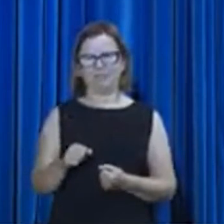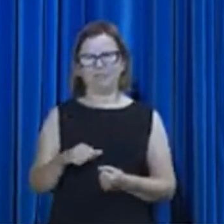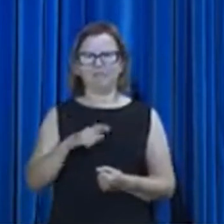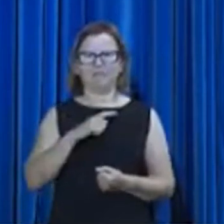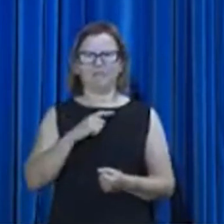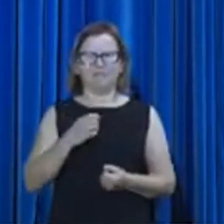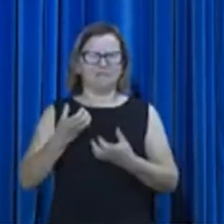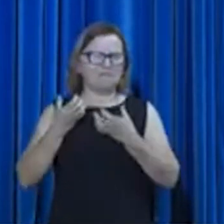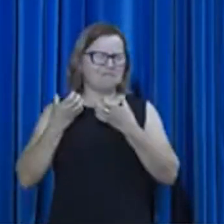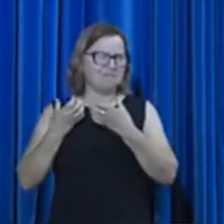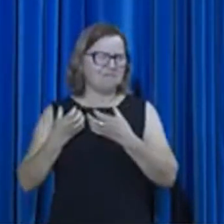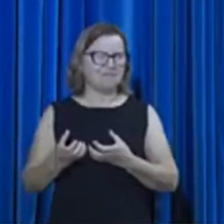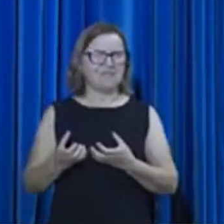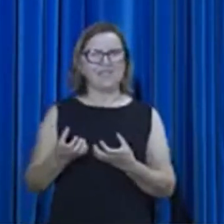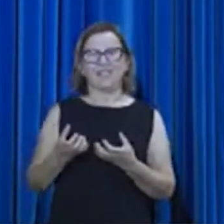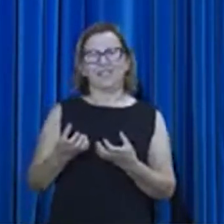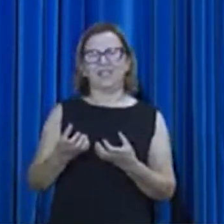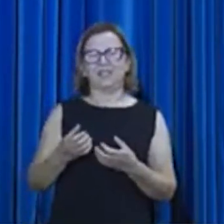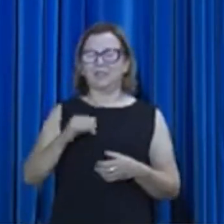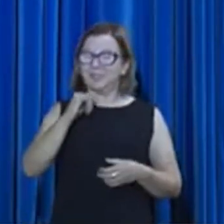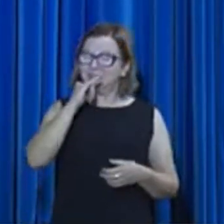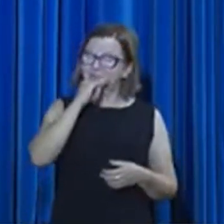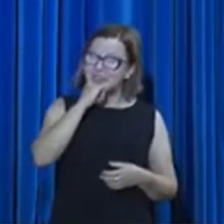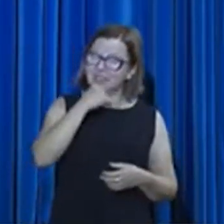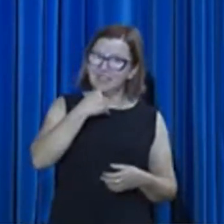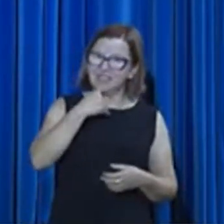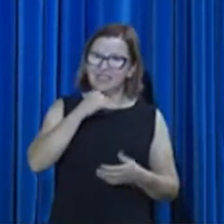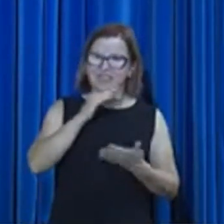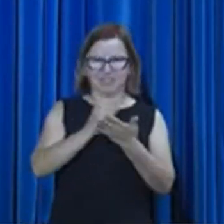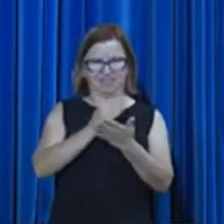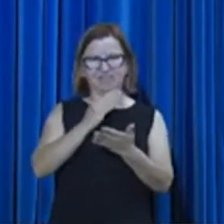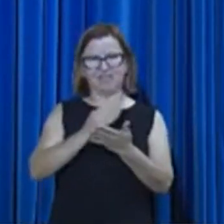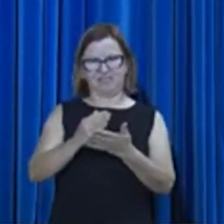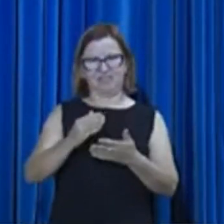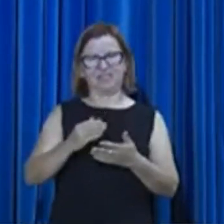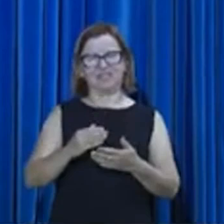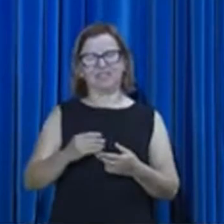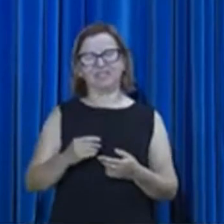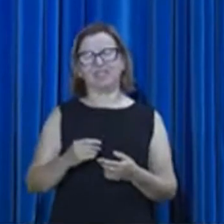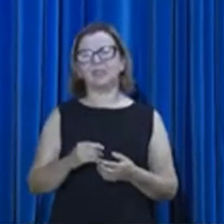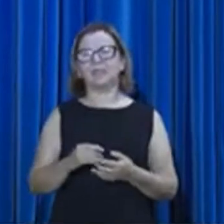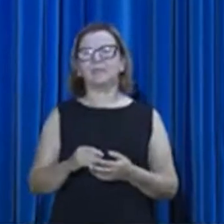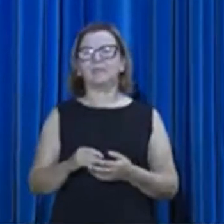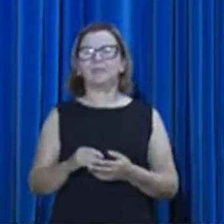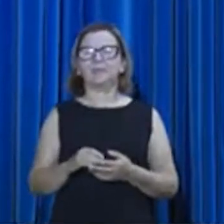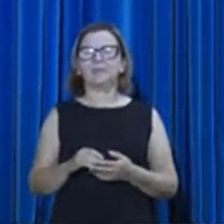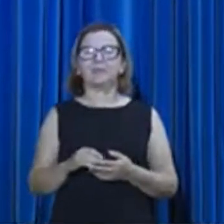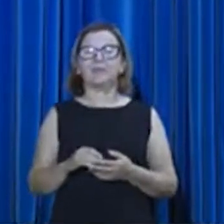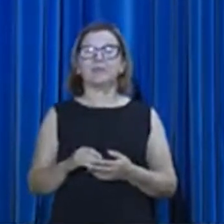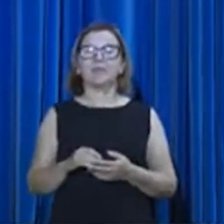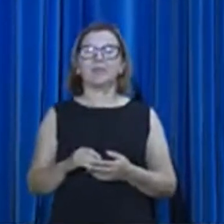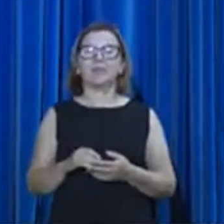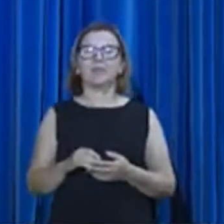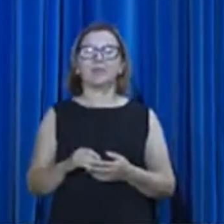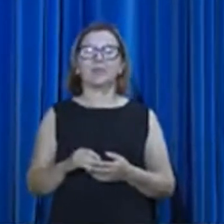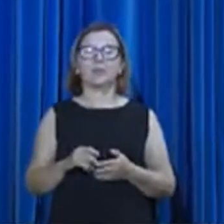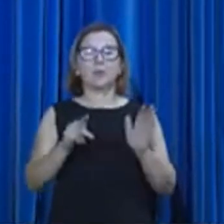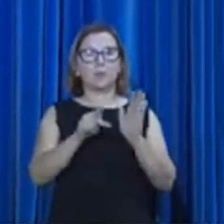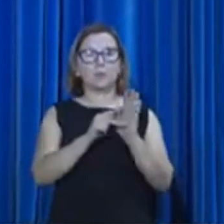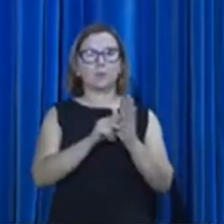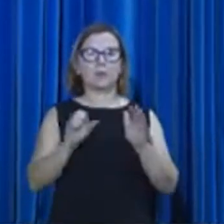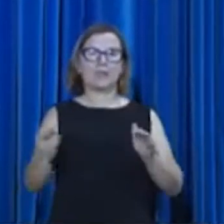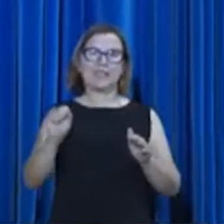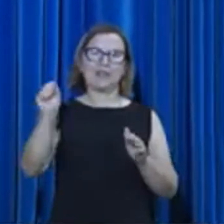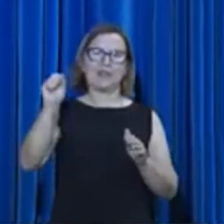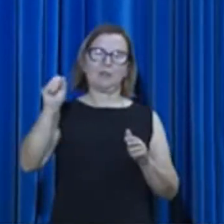há uma tristeza muitas vezes, há o que o próprio Salomão